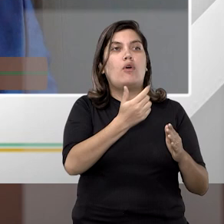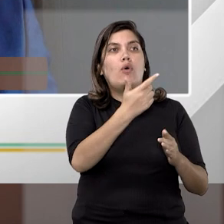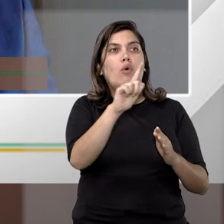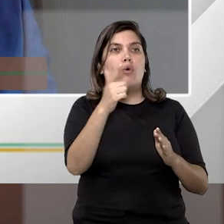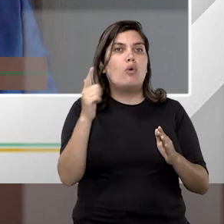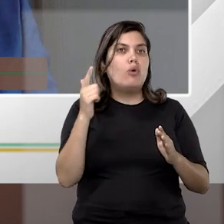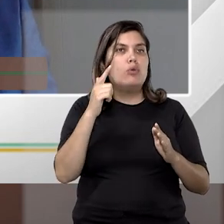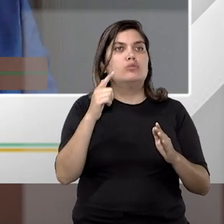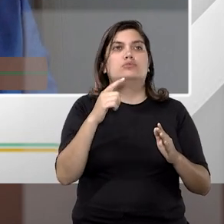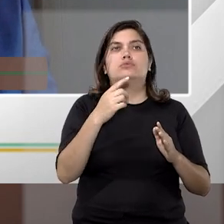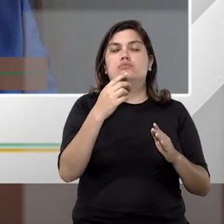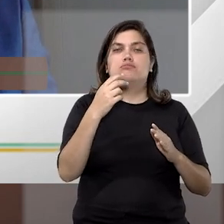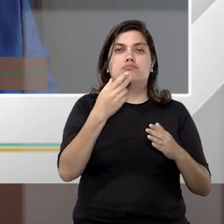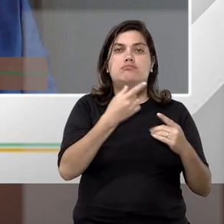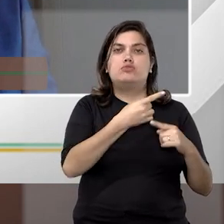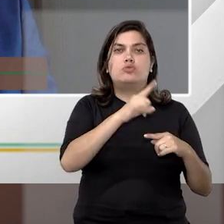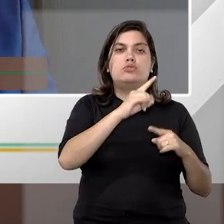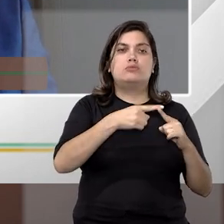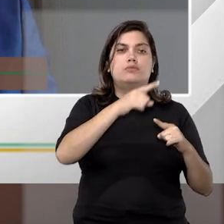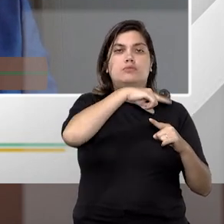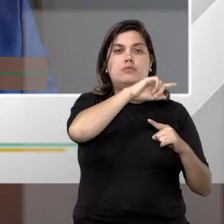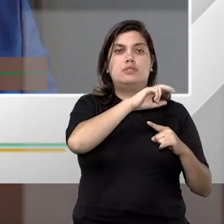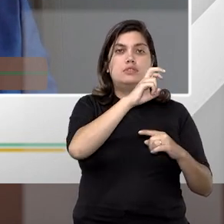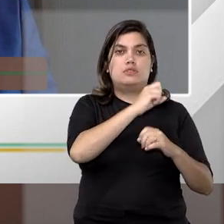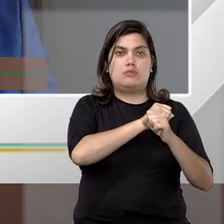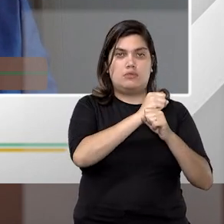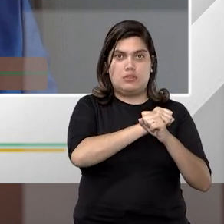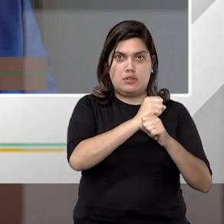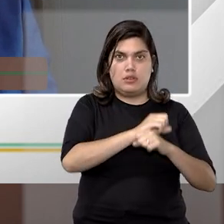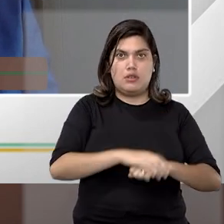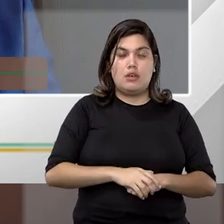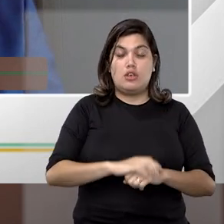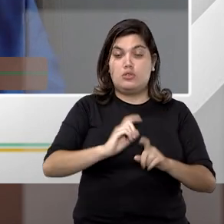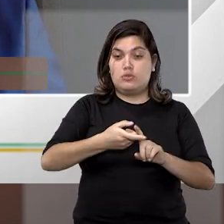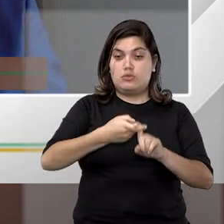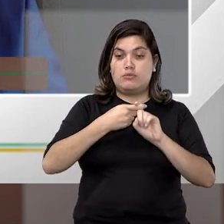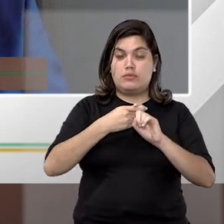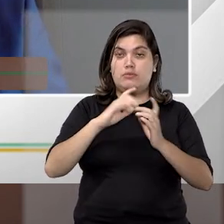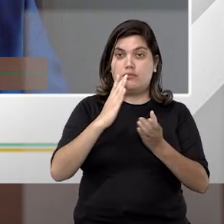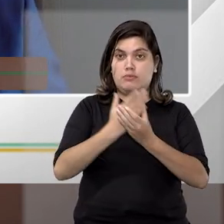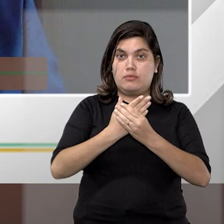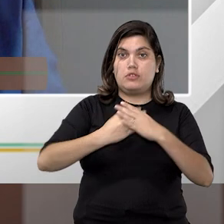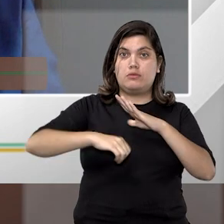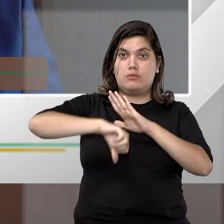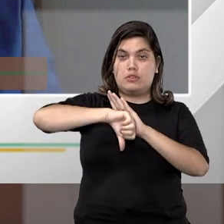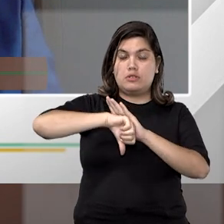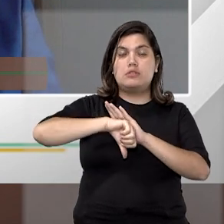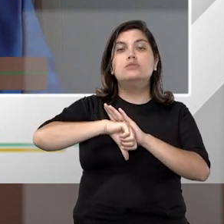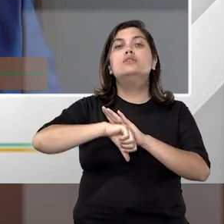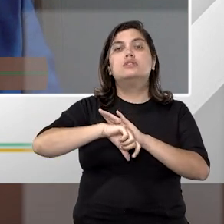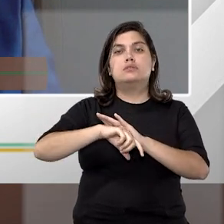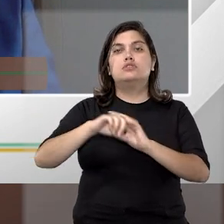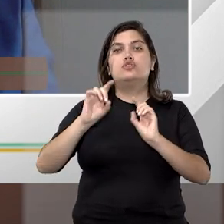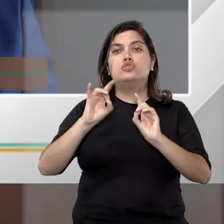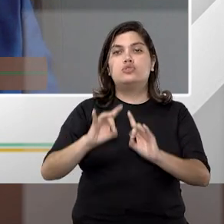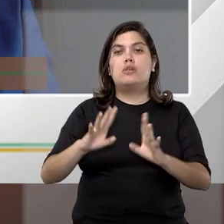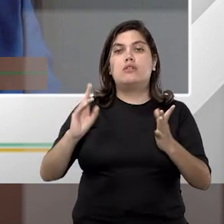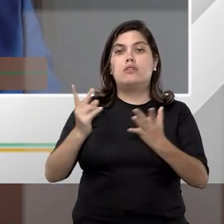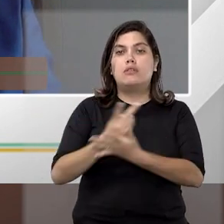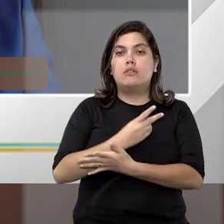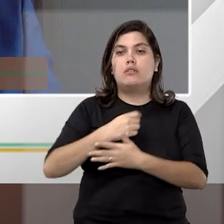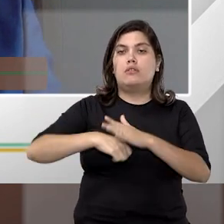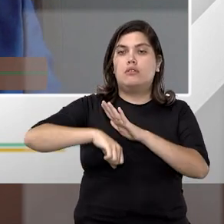por outra transação penal nos últimos cinco anos já a suspensão condicional do processo É